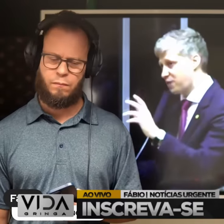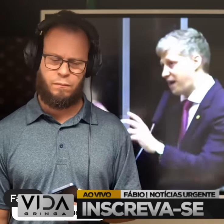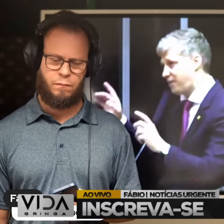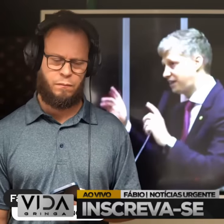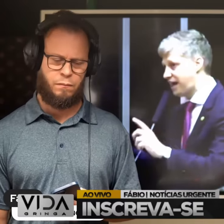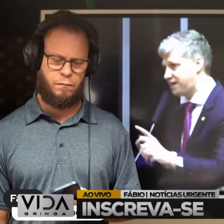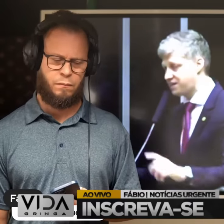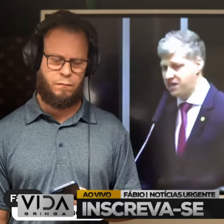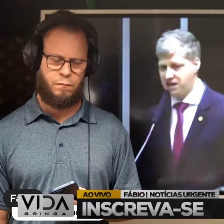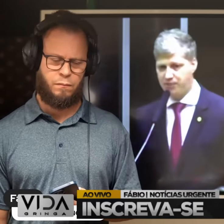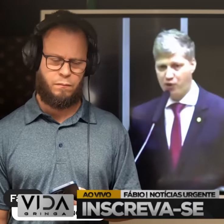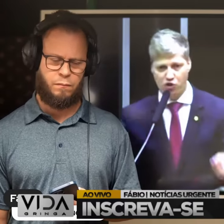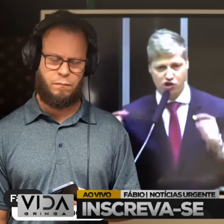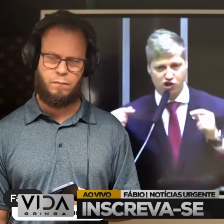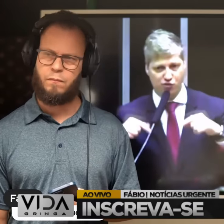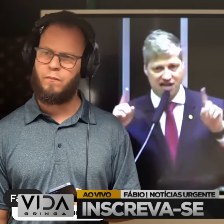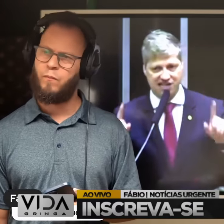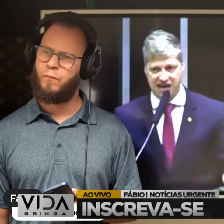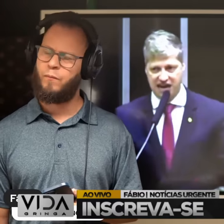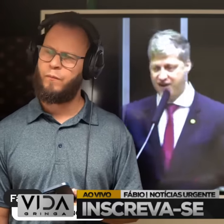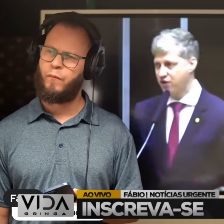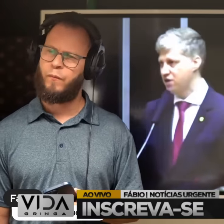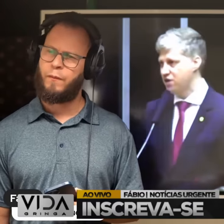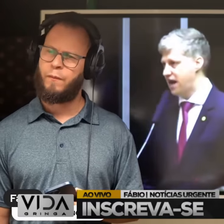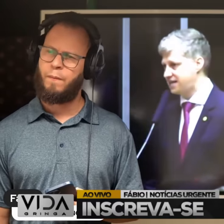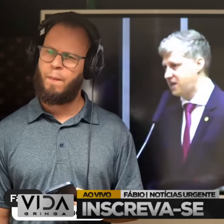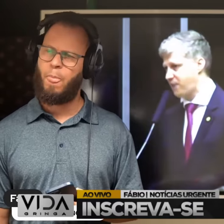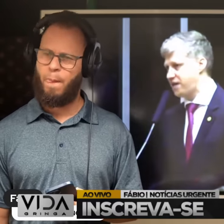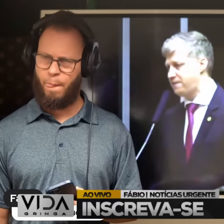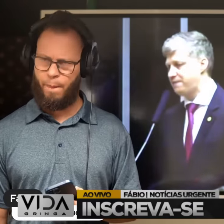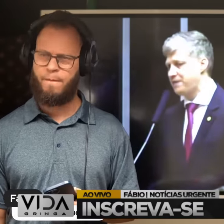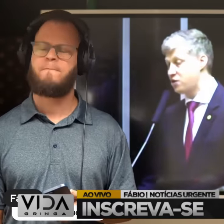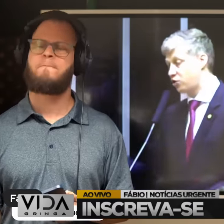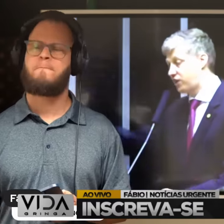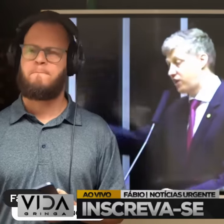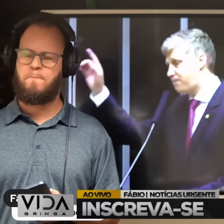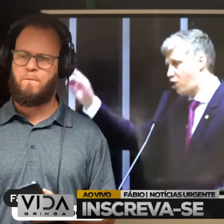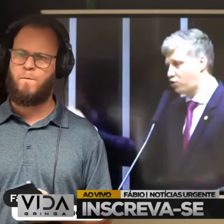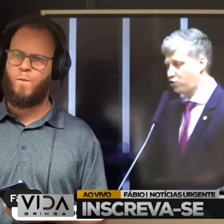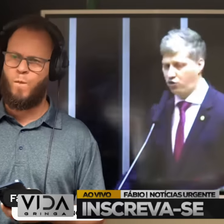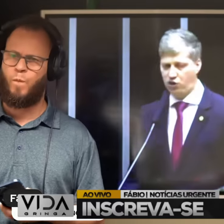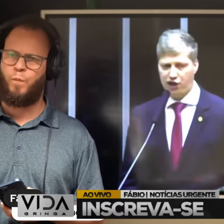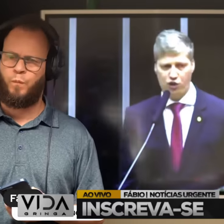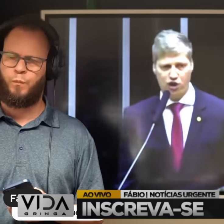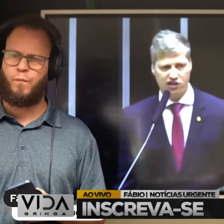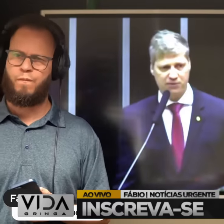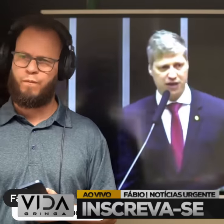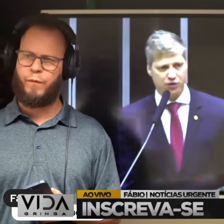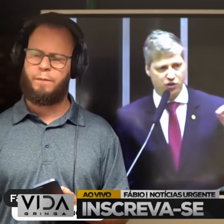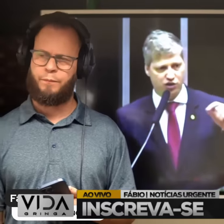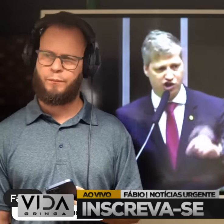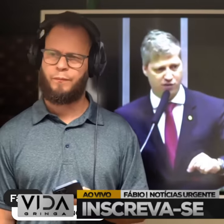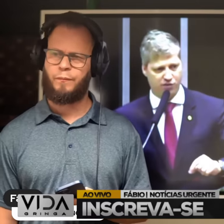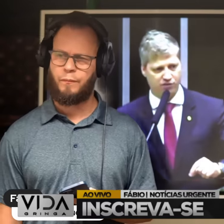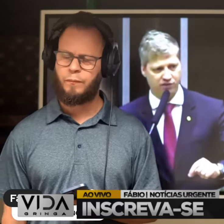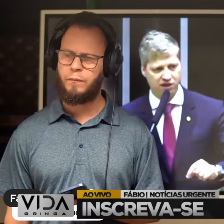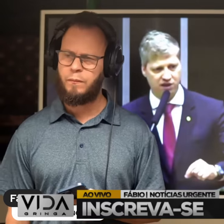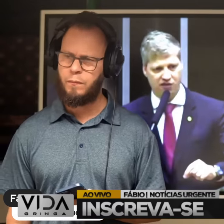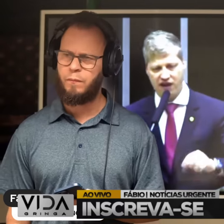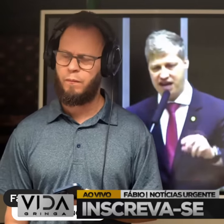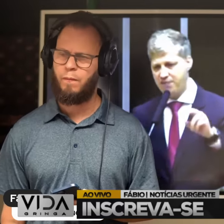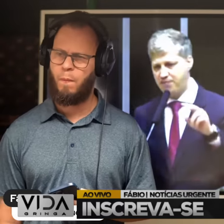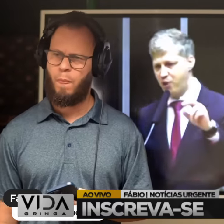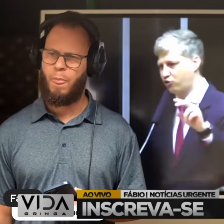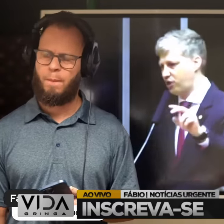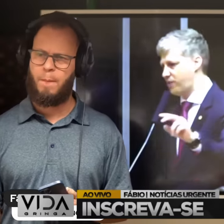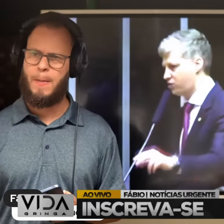aos parlamentares que, por último, assinaram a CPI. Encontrei há pouco no corredor o deputado Igor Timo.